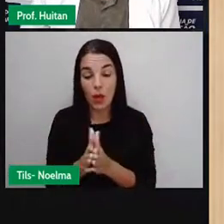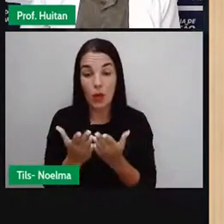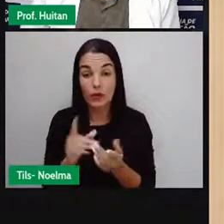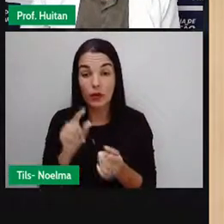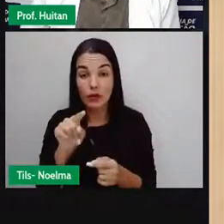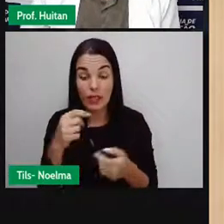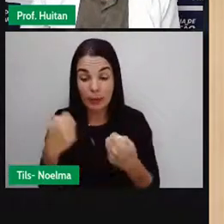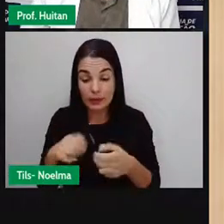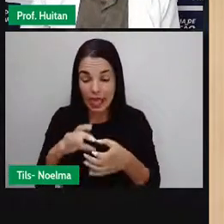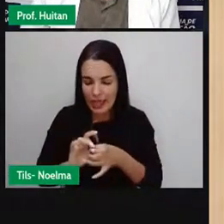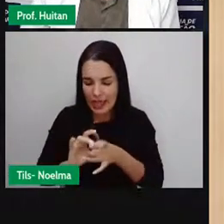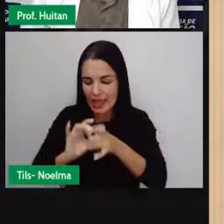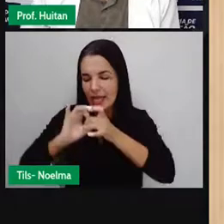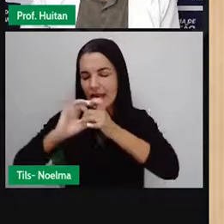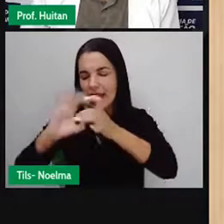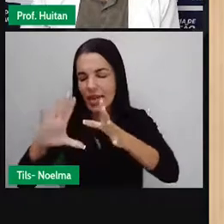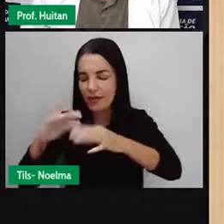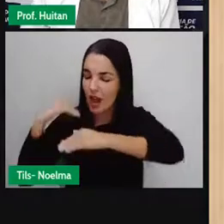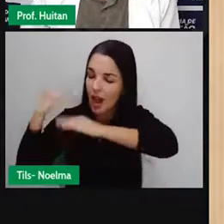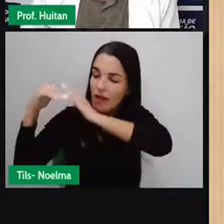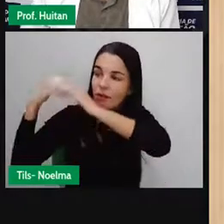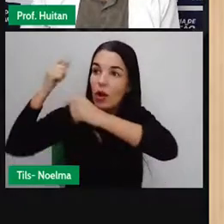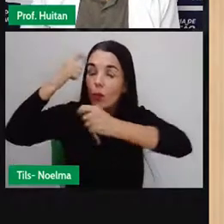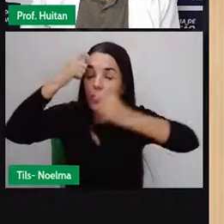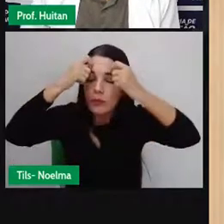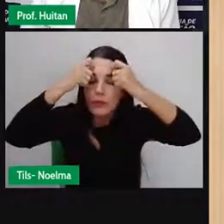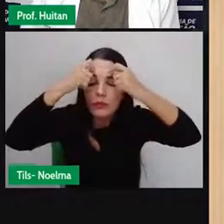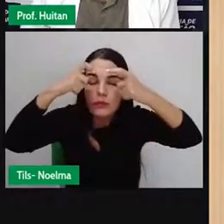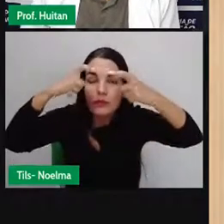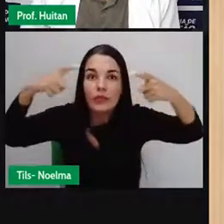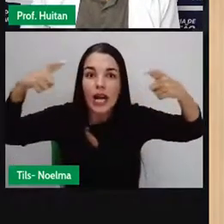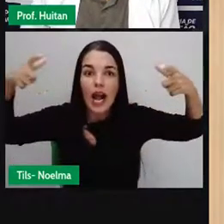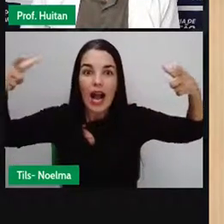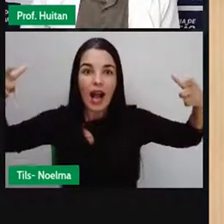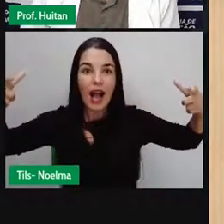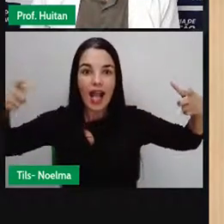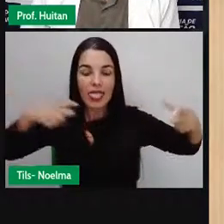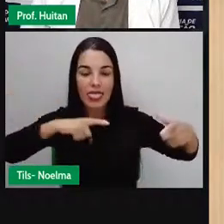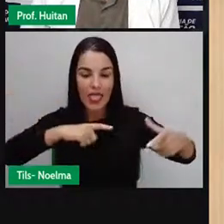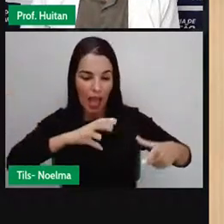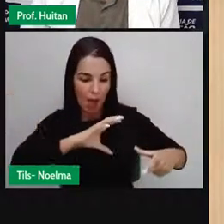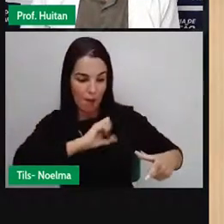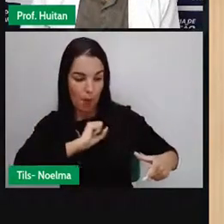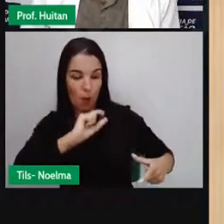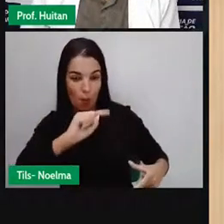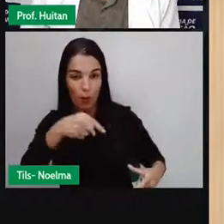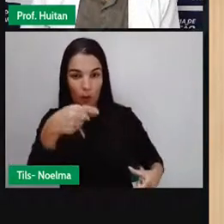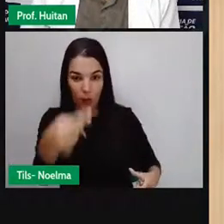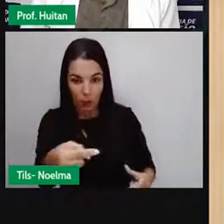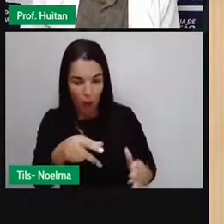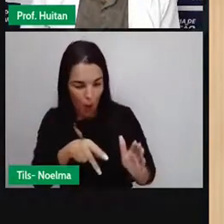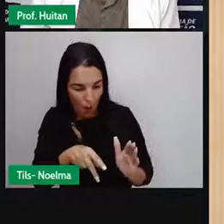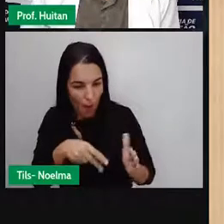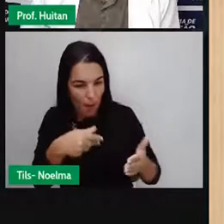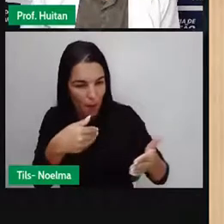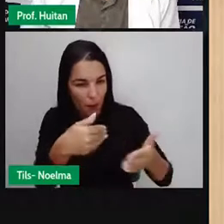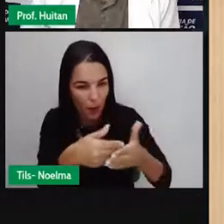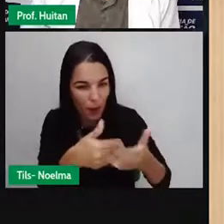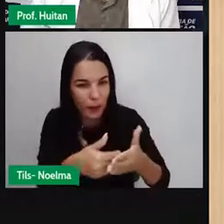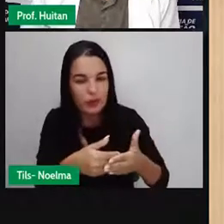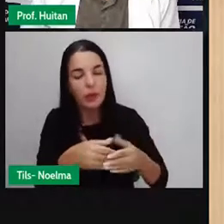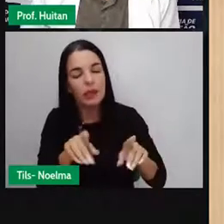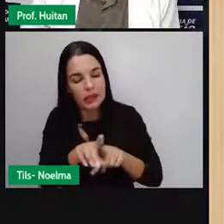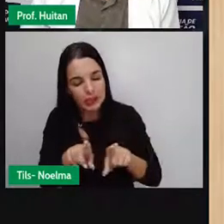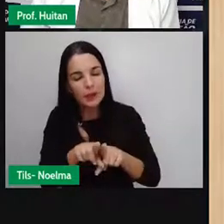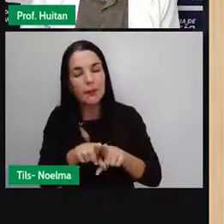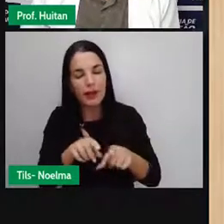se liberta, quando você evolui, e se você tem amor pelo outro, pelo próximo, você também vai ajudar o